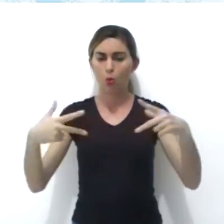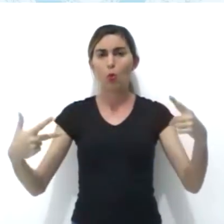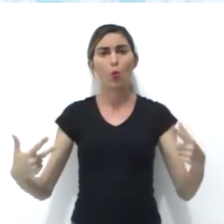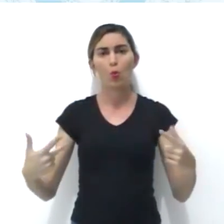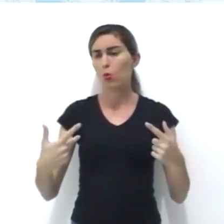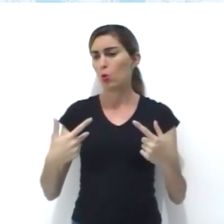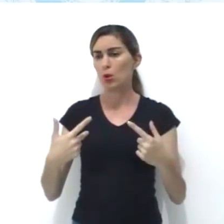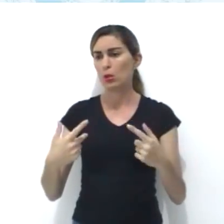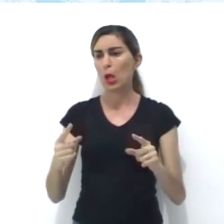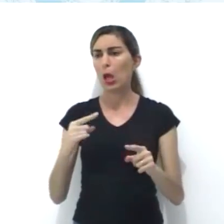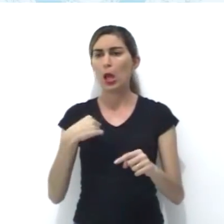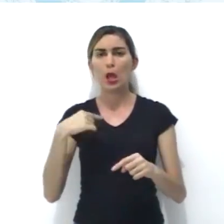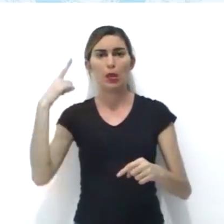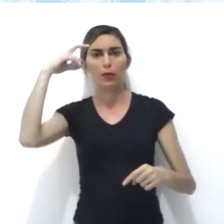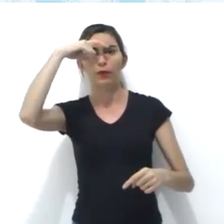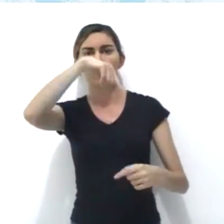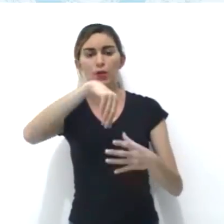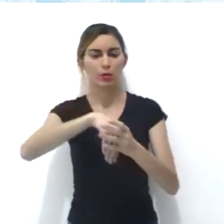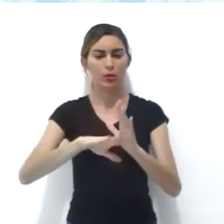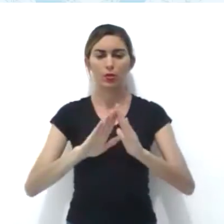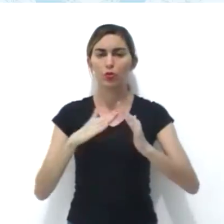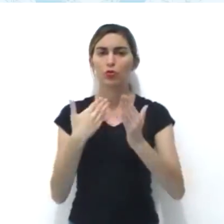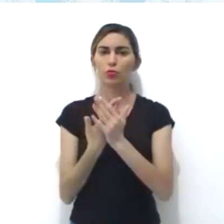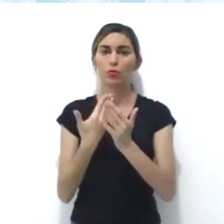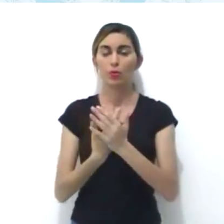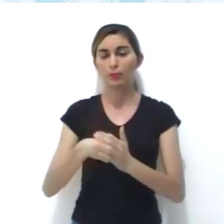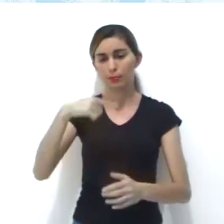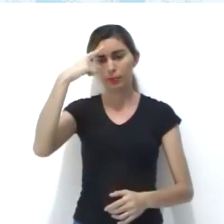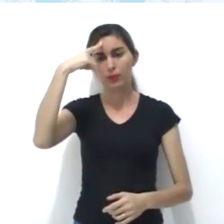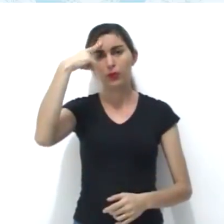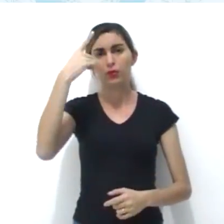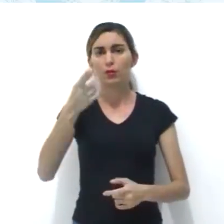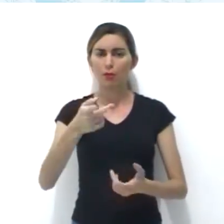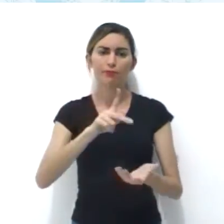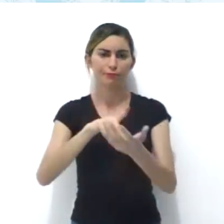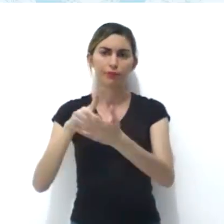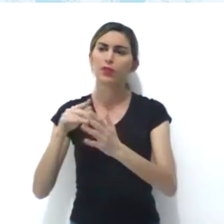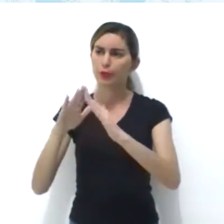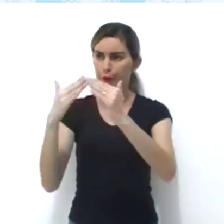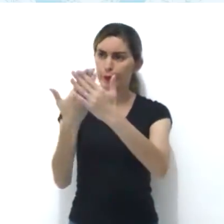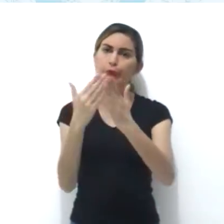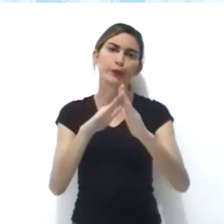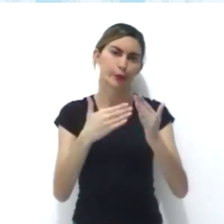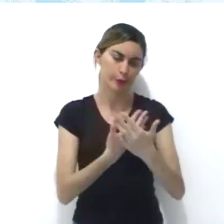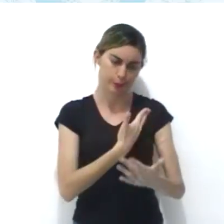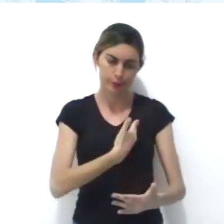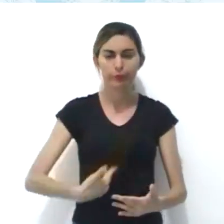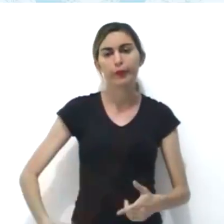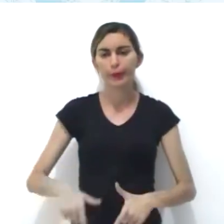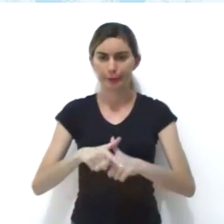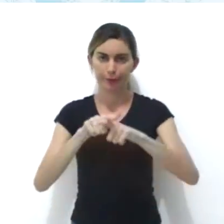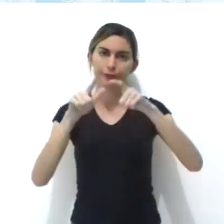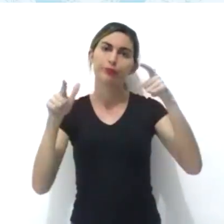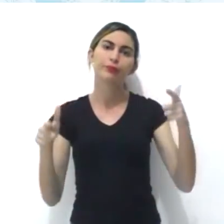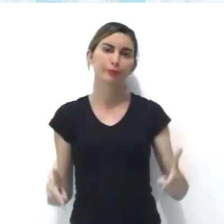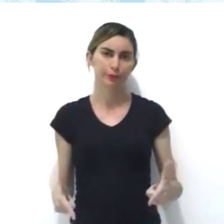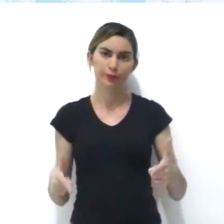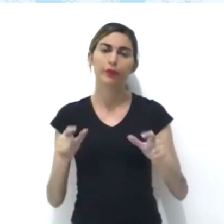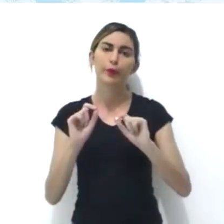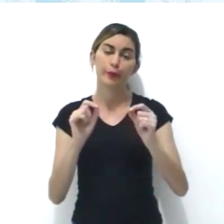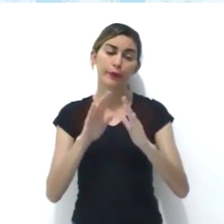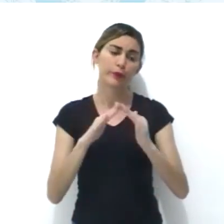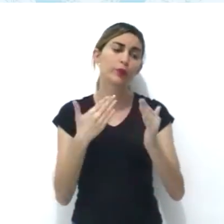é algo completamente inatingível na escola. E aí, se você for pensar também na realidade das escolas públicas, na grande maioria